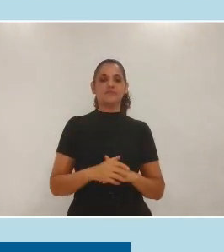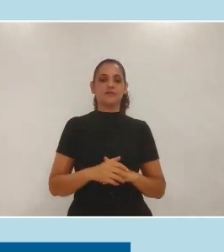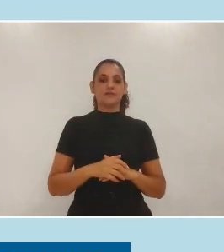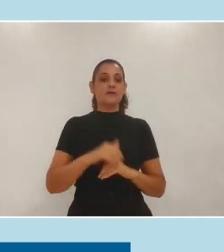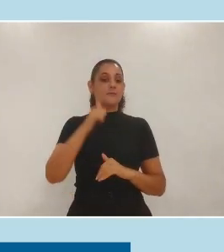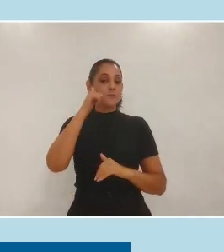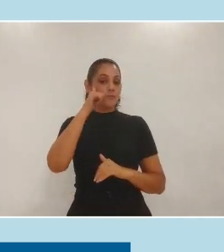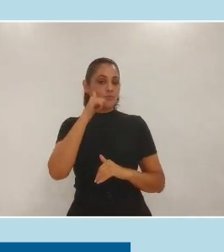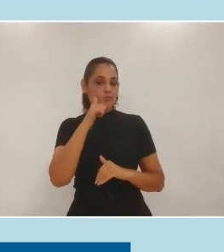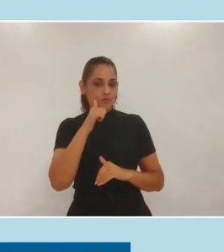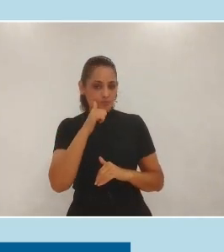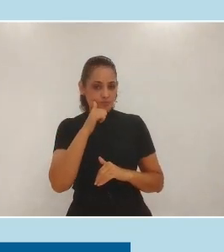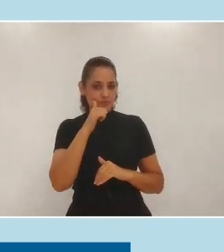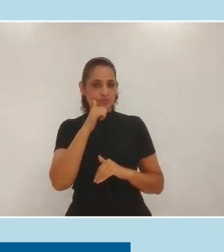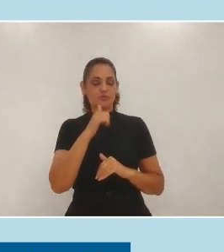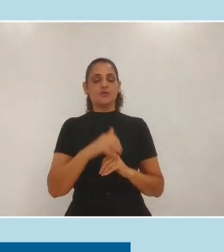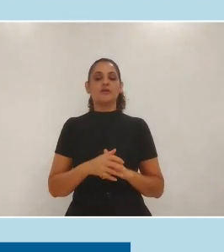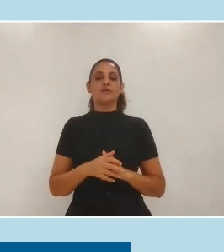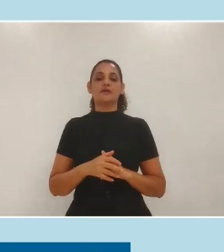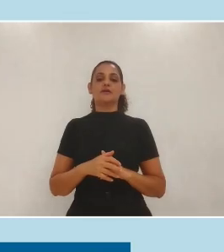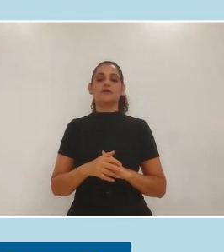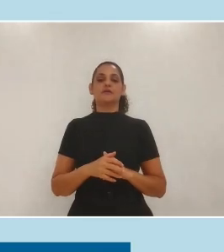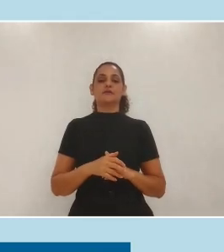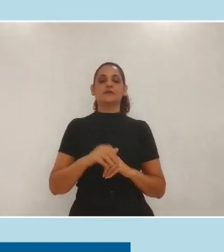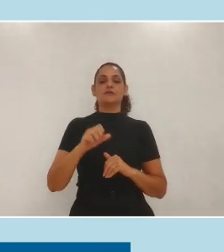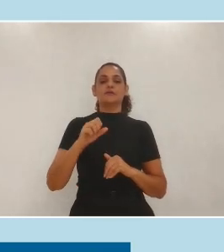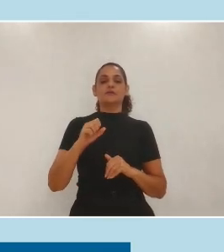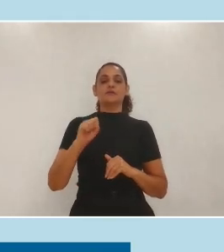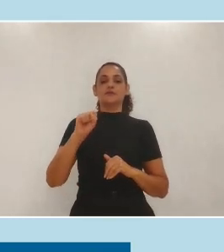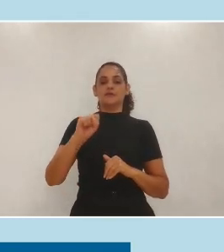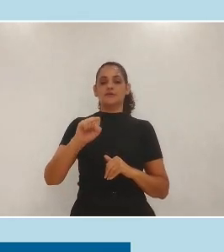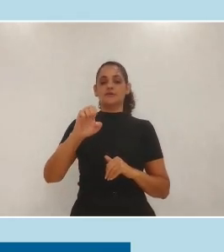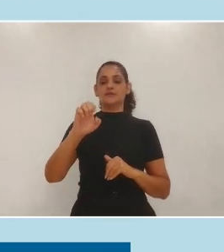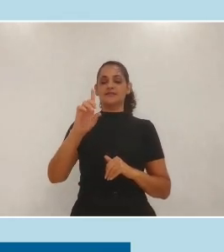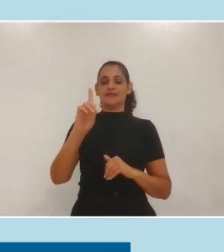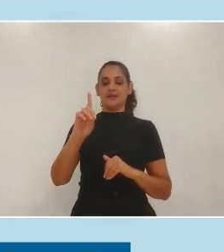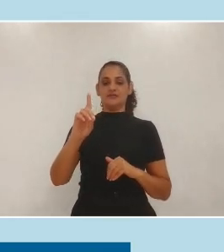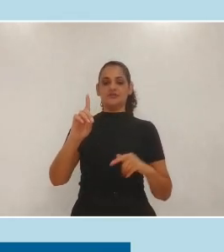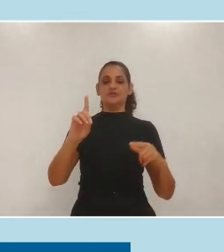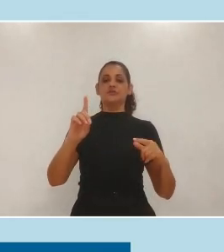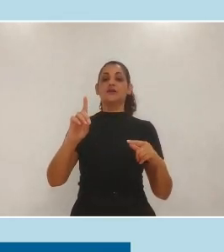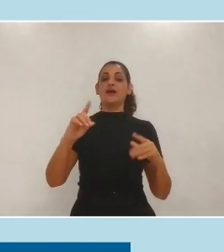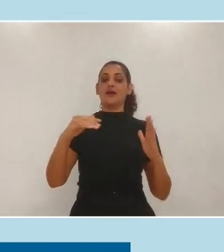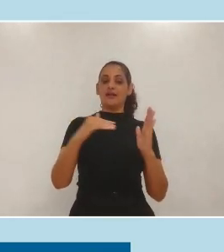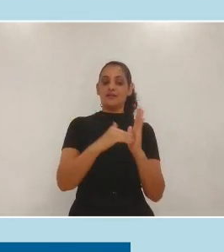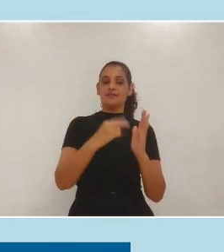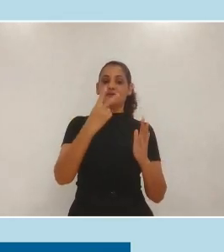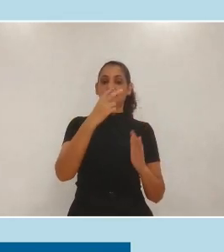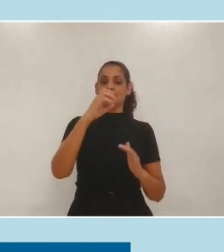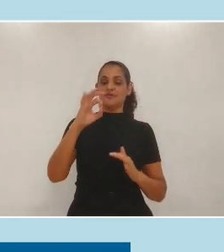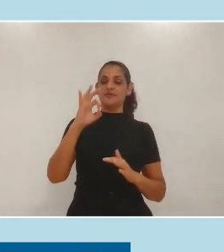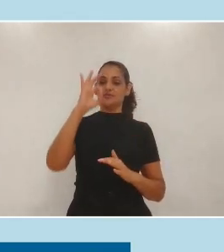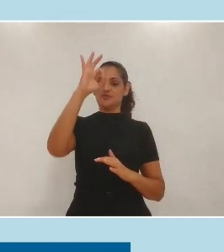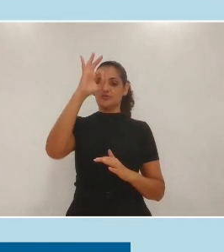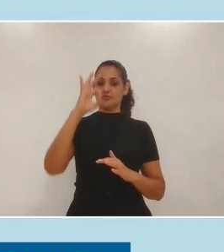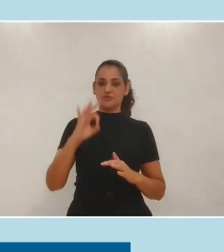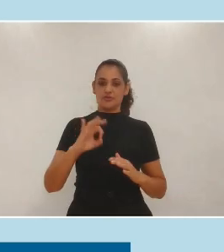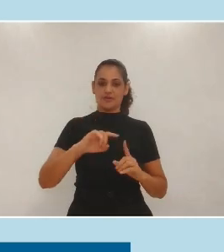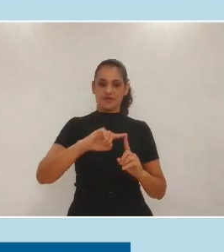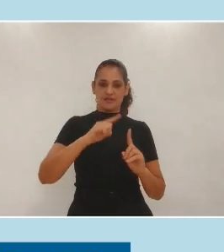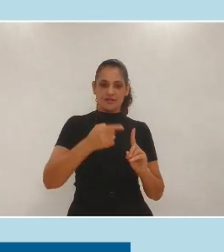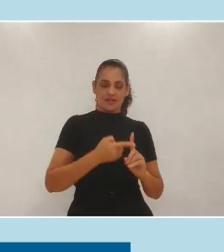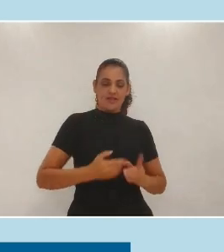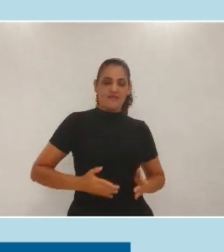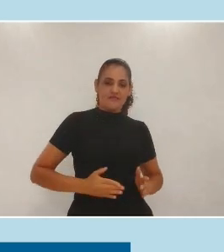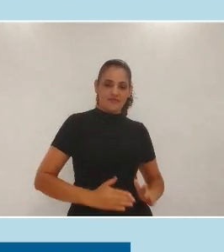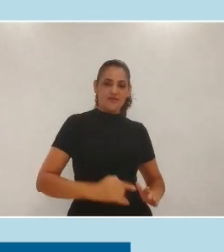com SED, elas têm até 20% de chance a mais de ter filhos autistas.